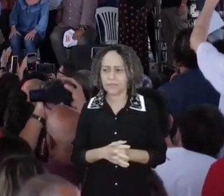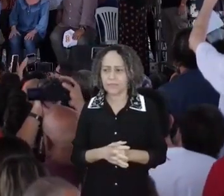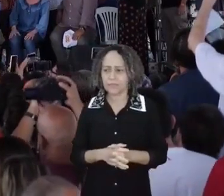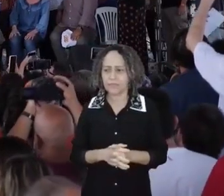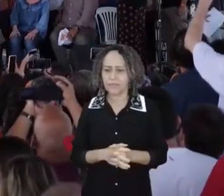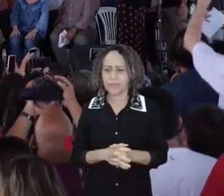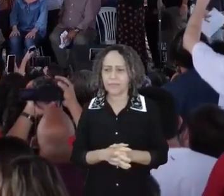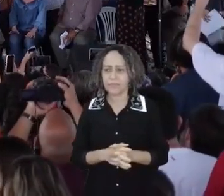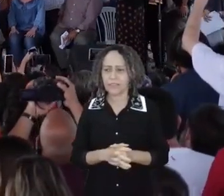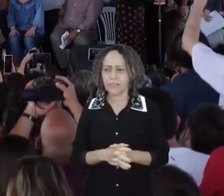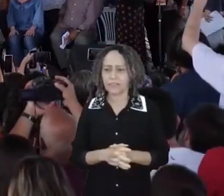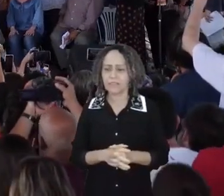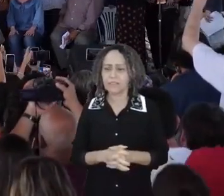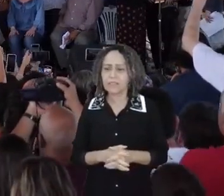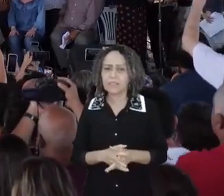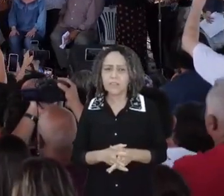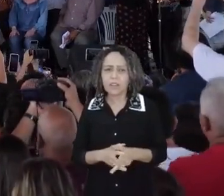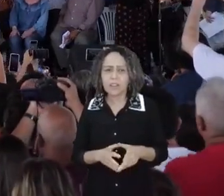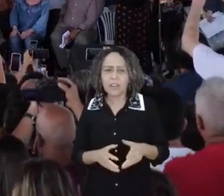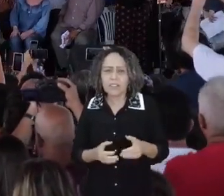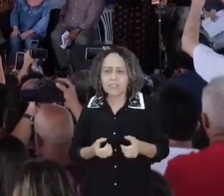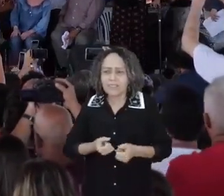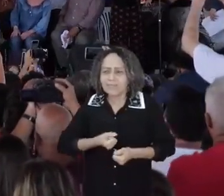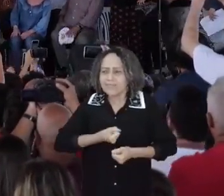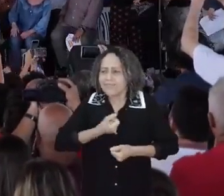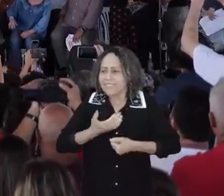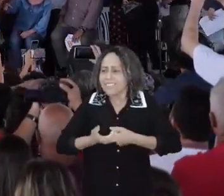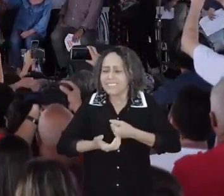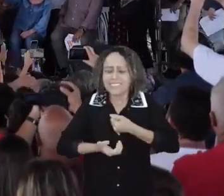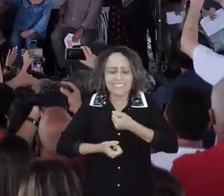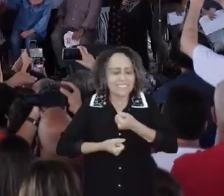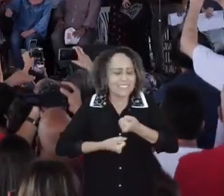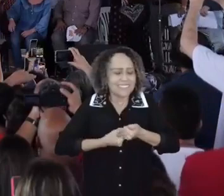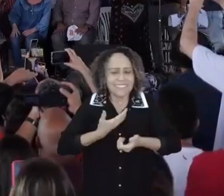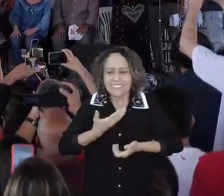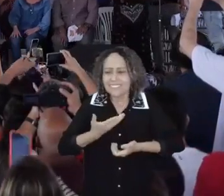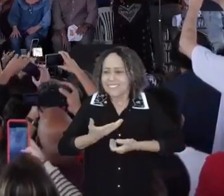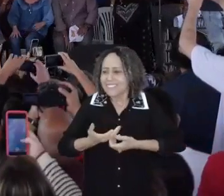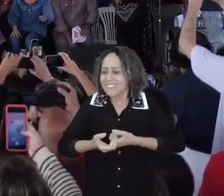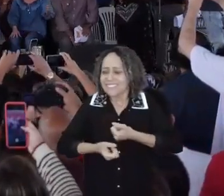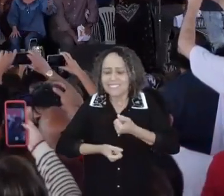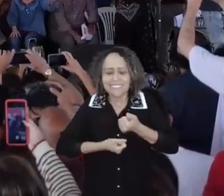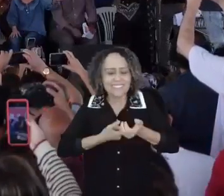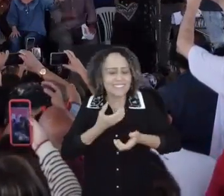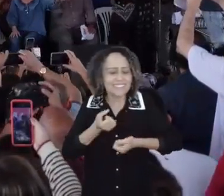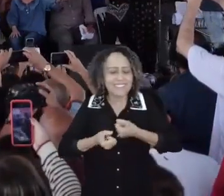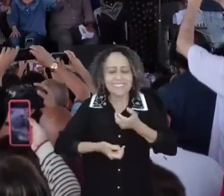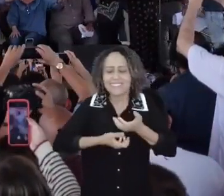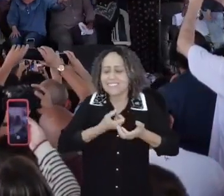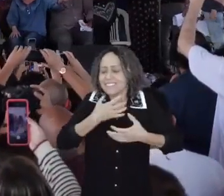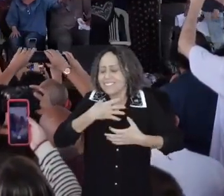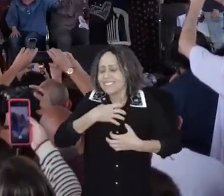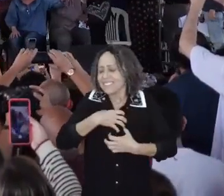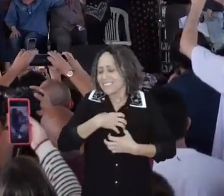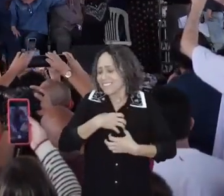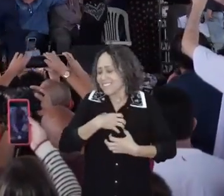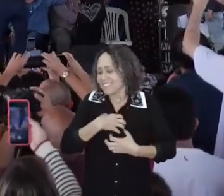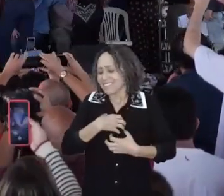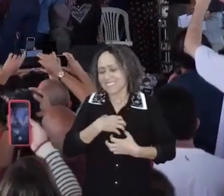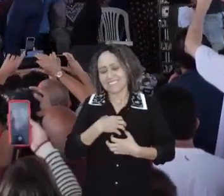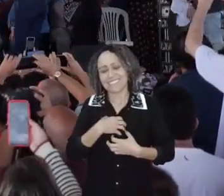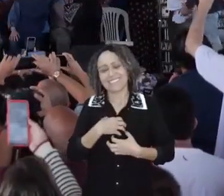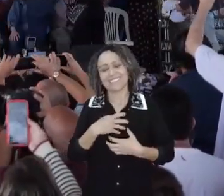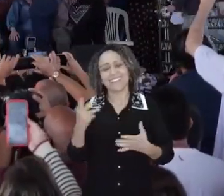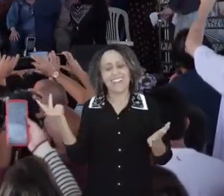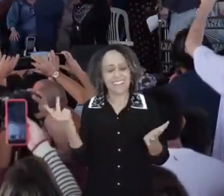Vem de dentro, eu sei, de novo um sentimento. Por